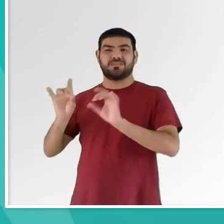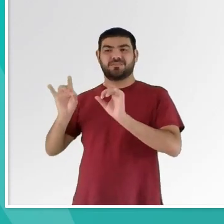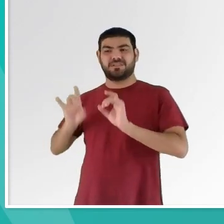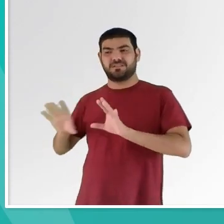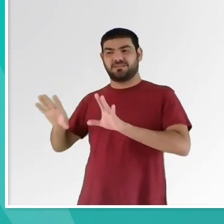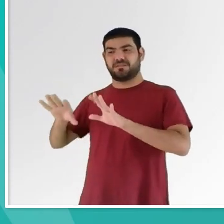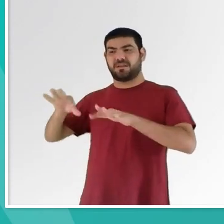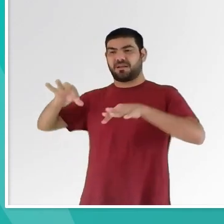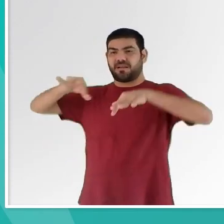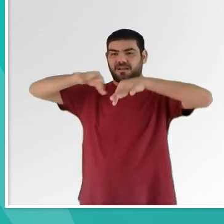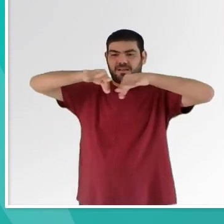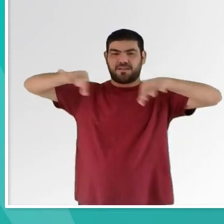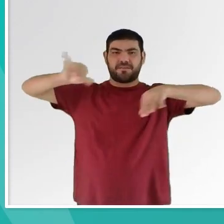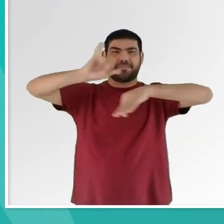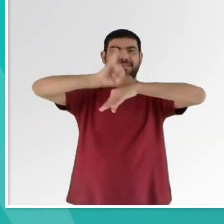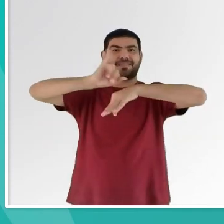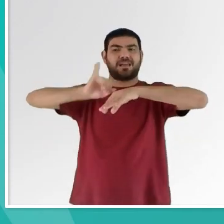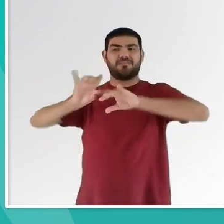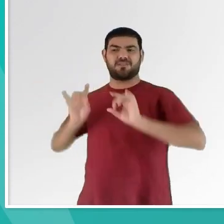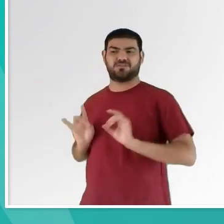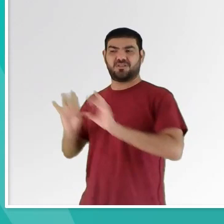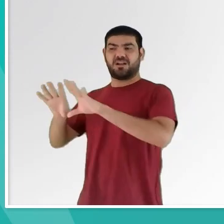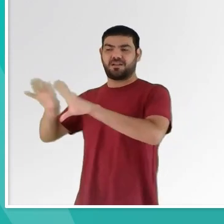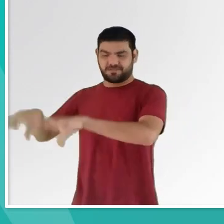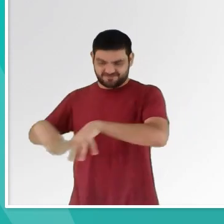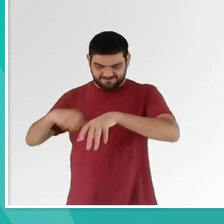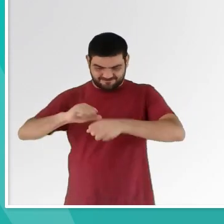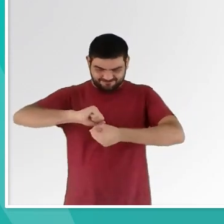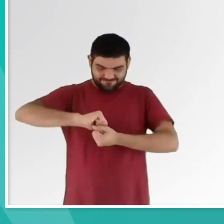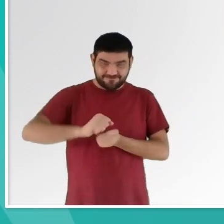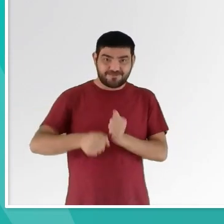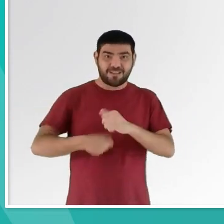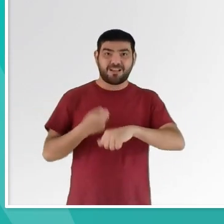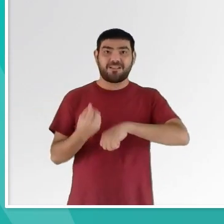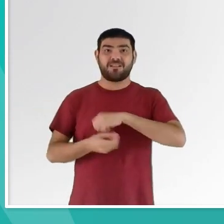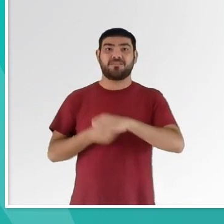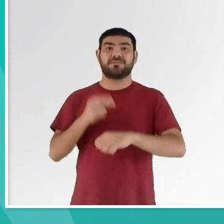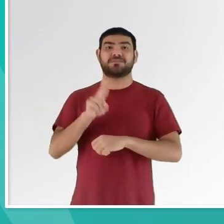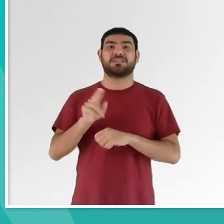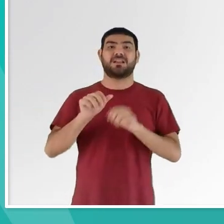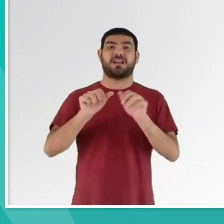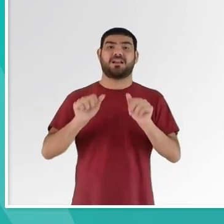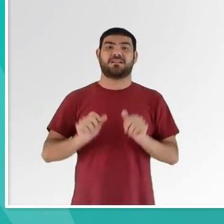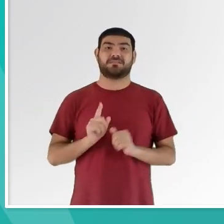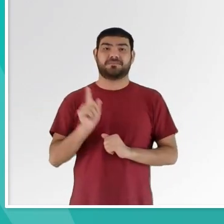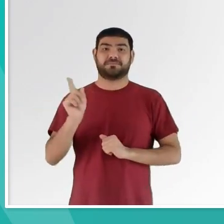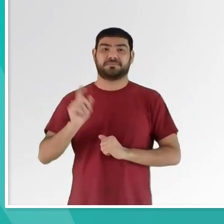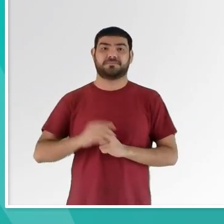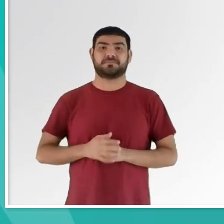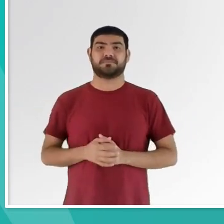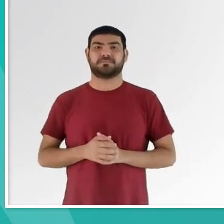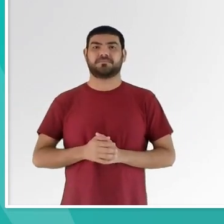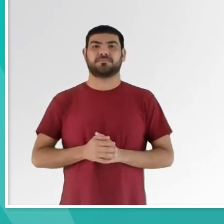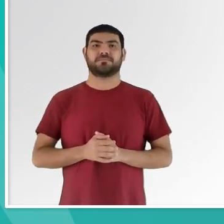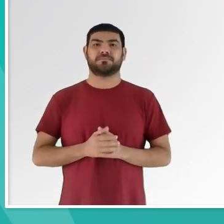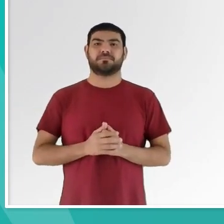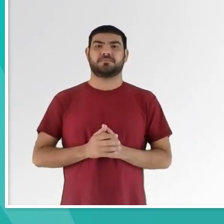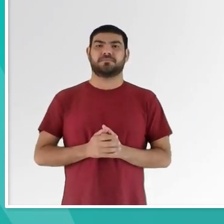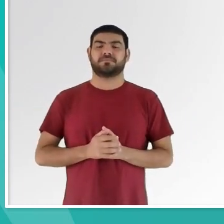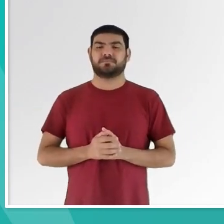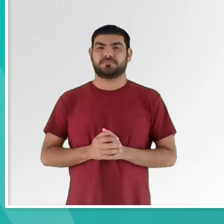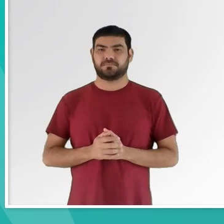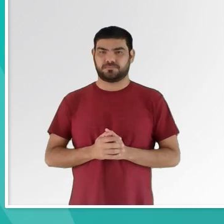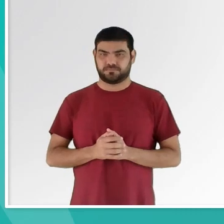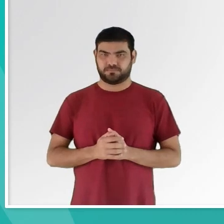foram descartadas e eles utilizaram para fazer a obra de arte. Continuando, a Marisa, tá? Então,